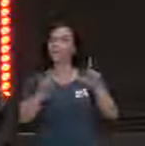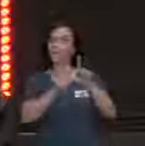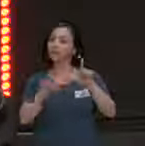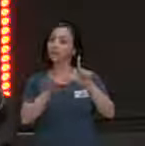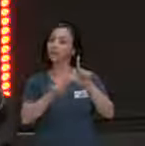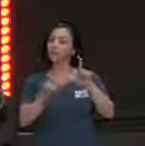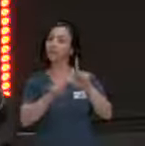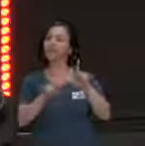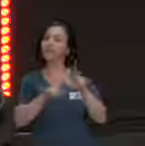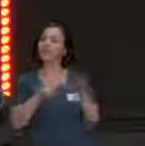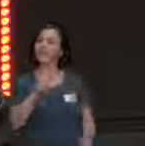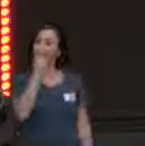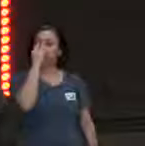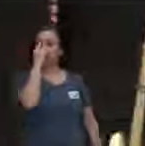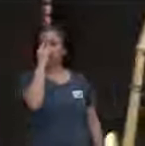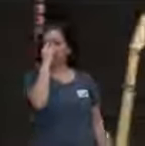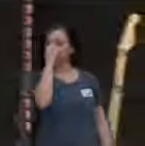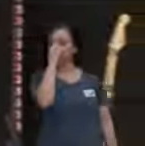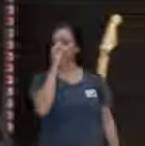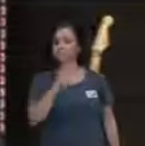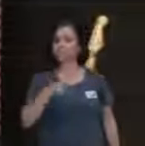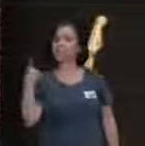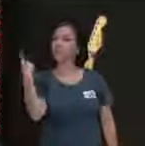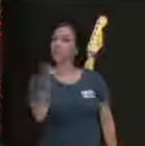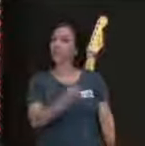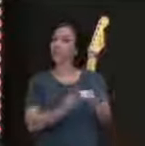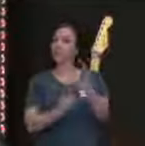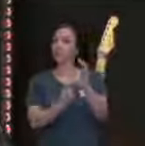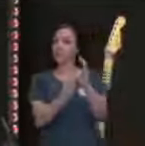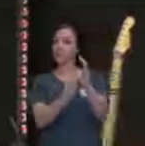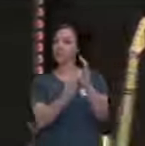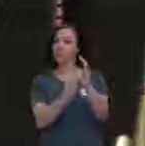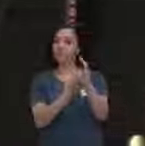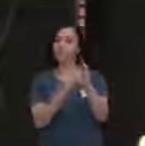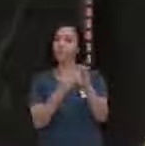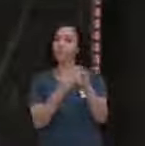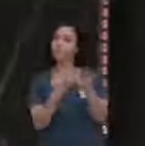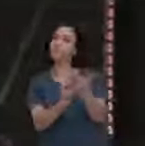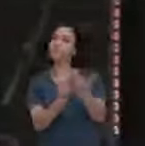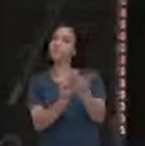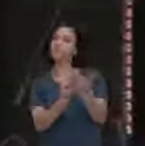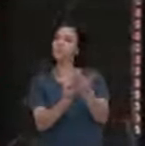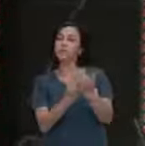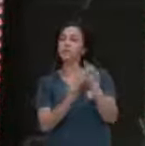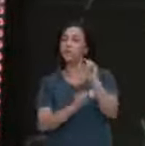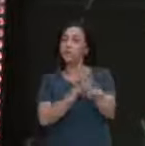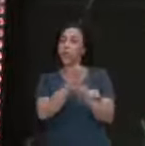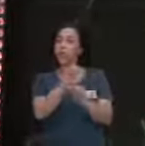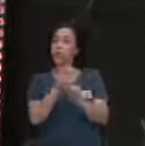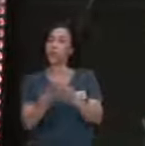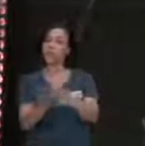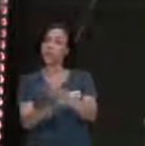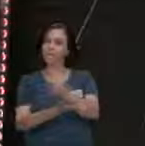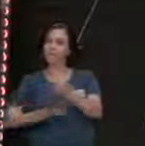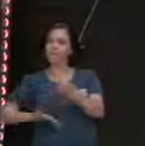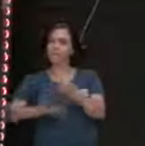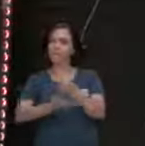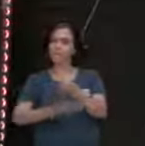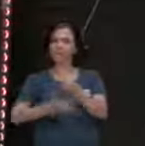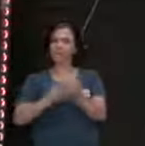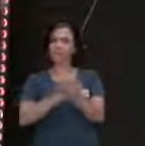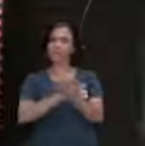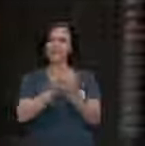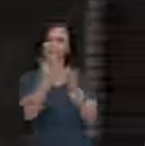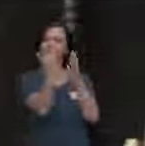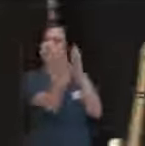bom e nós no Alfa estamos justamente estudando o início a base os